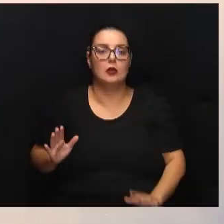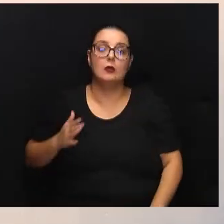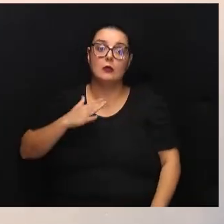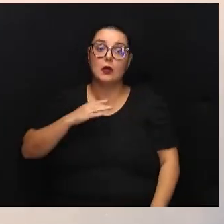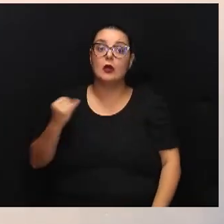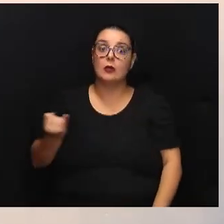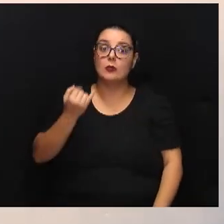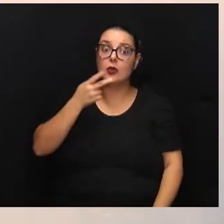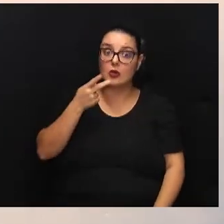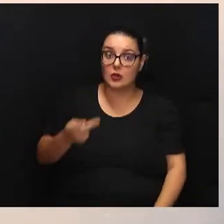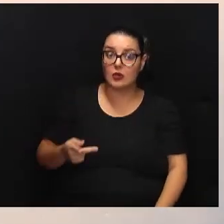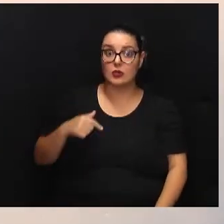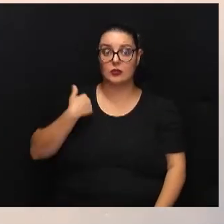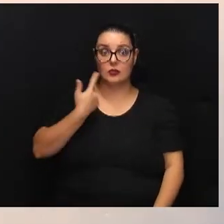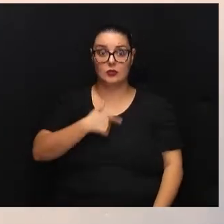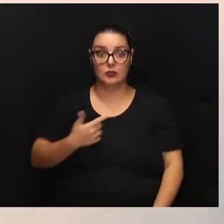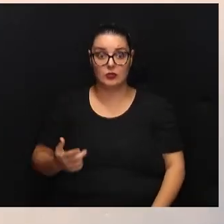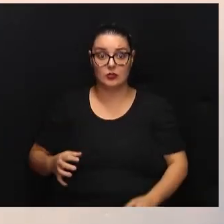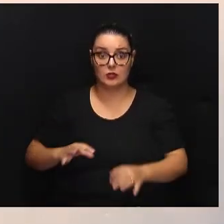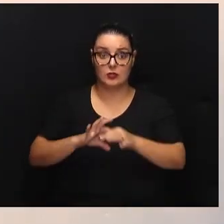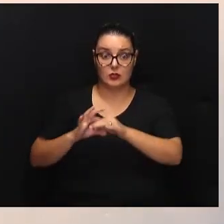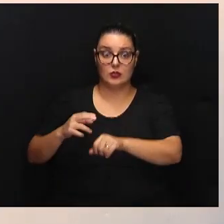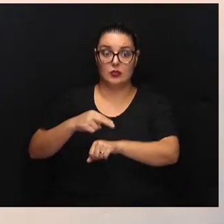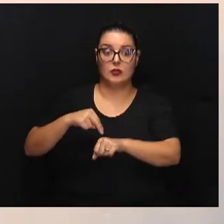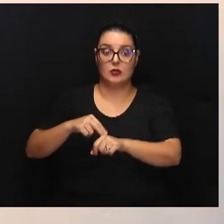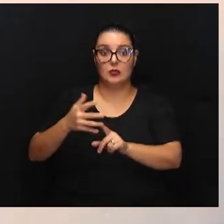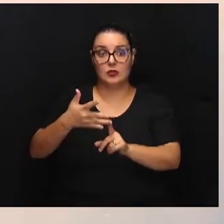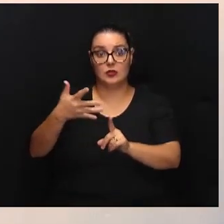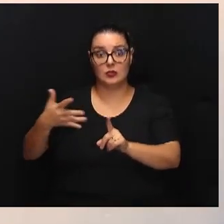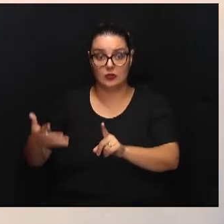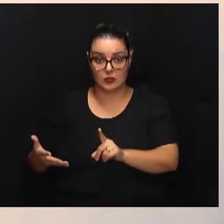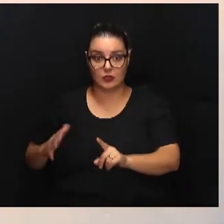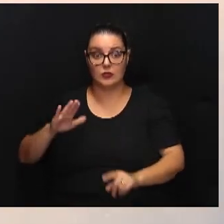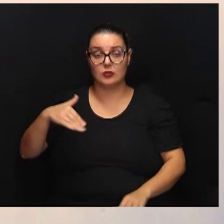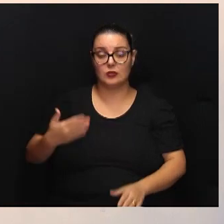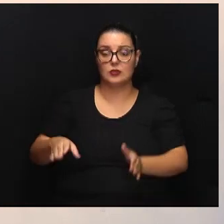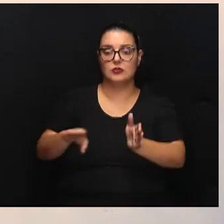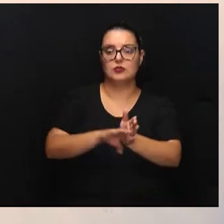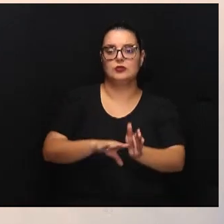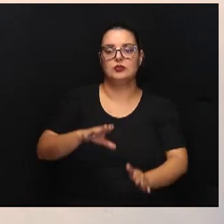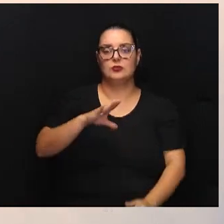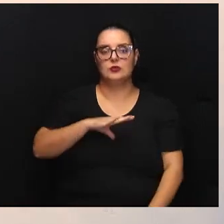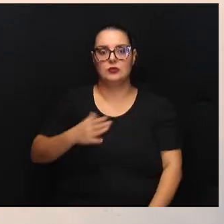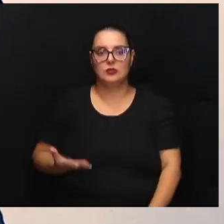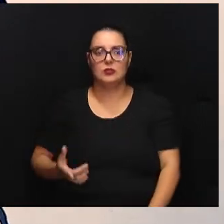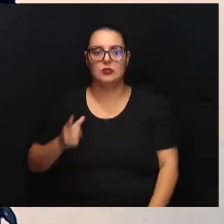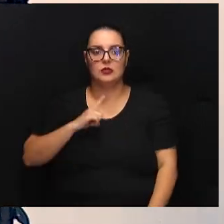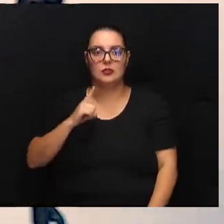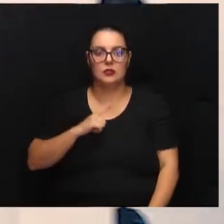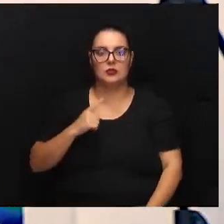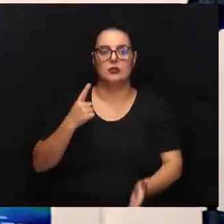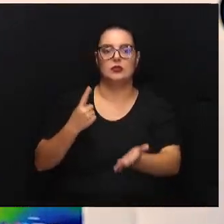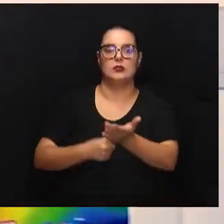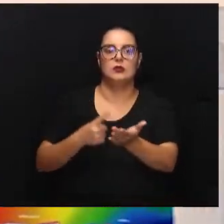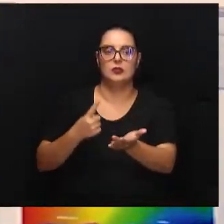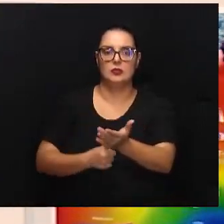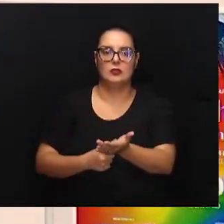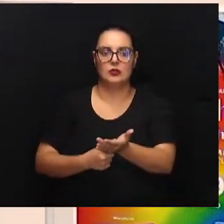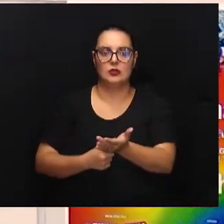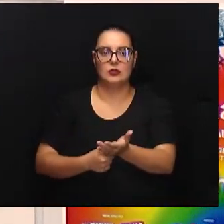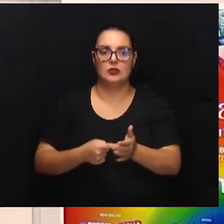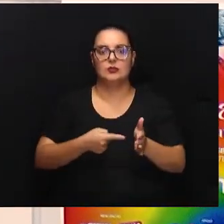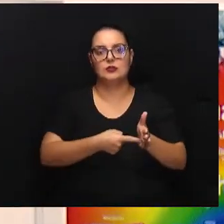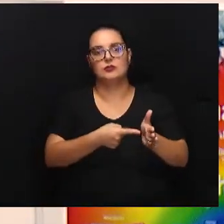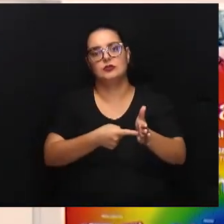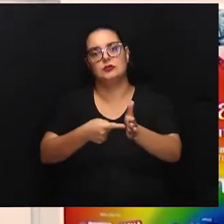Nacional LGBT, desde quando chegamos no município, temos o compromisso de denunciar fascismo